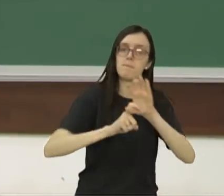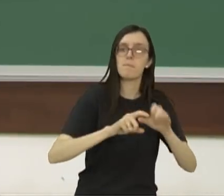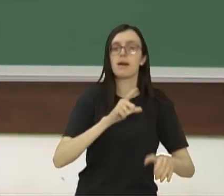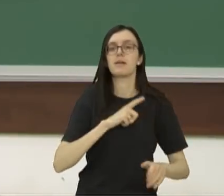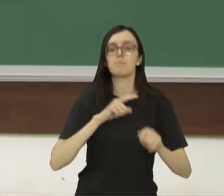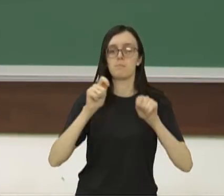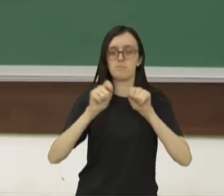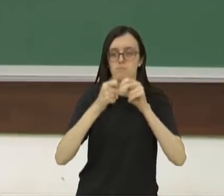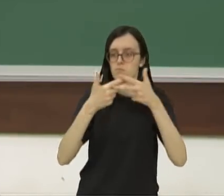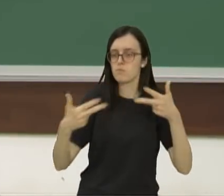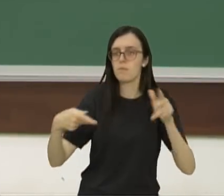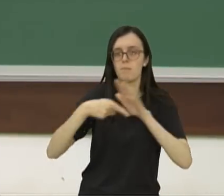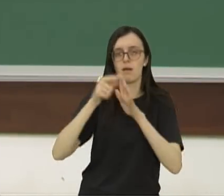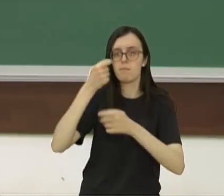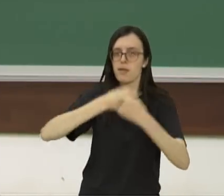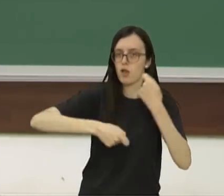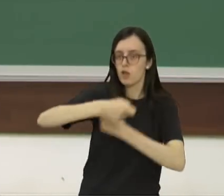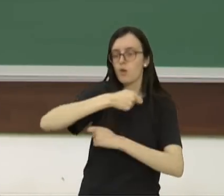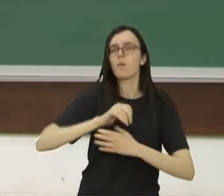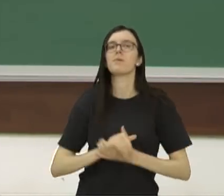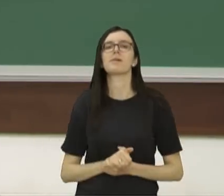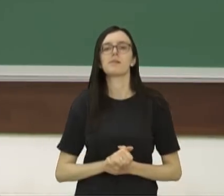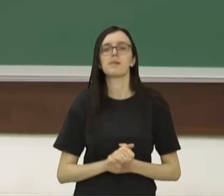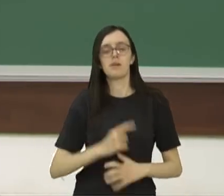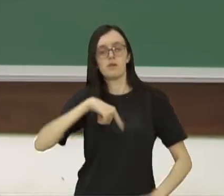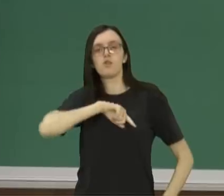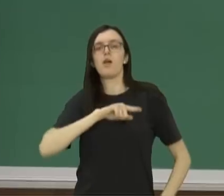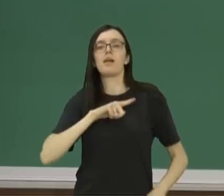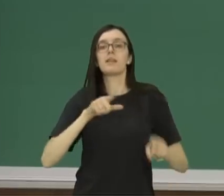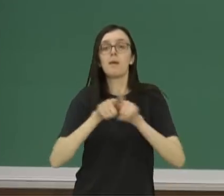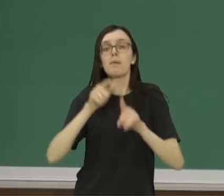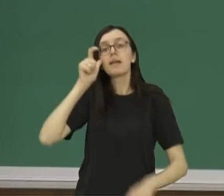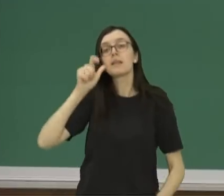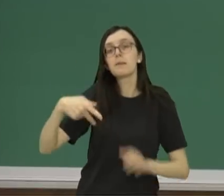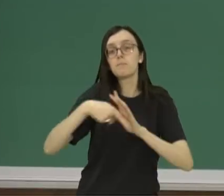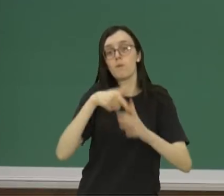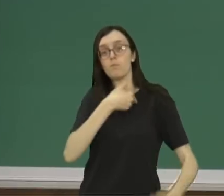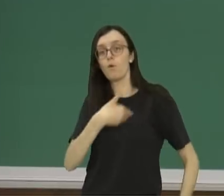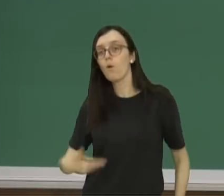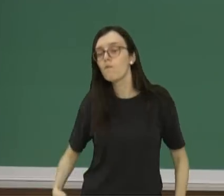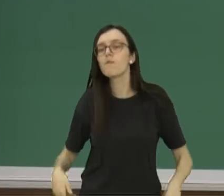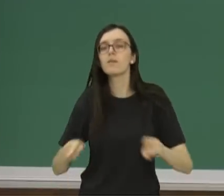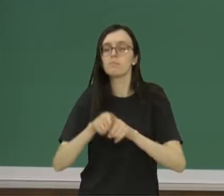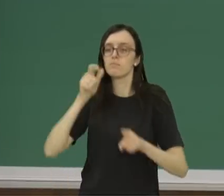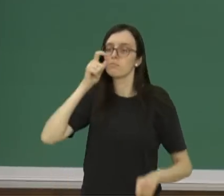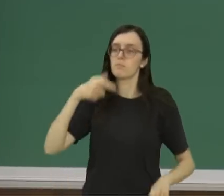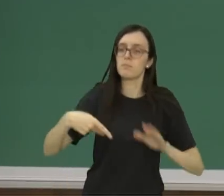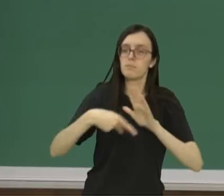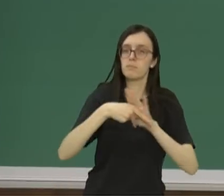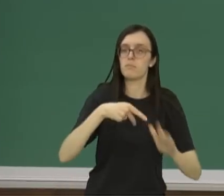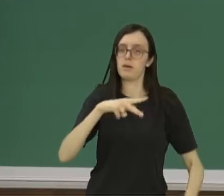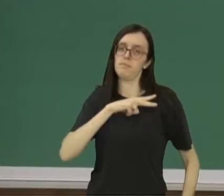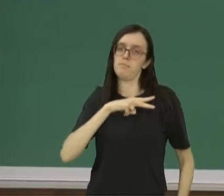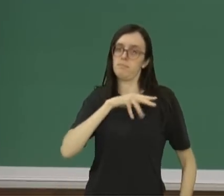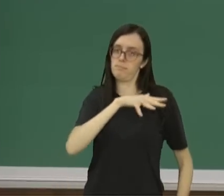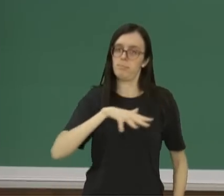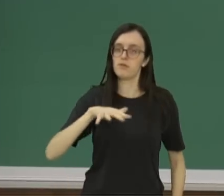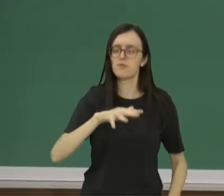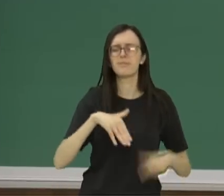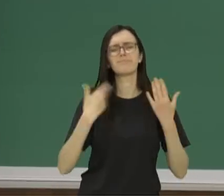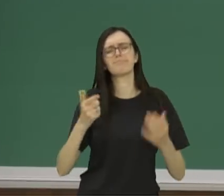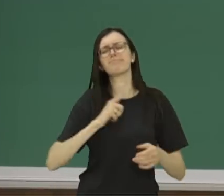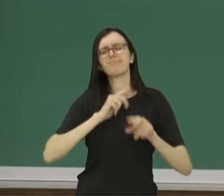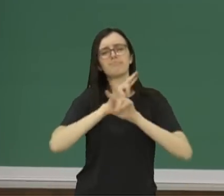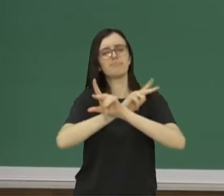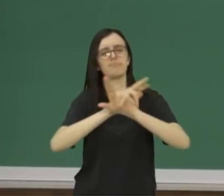das atividades econômicas ali. Nós temos também o interesse público, nós temos também o interesse privado. Então, são